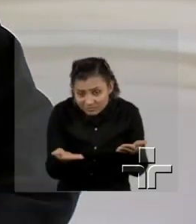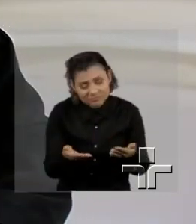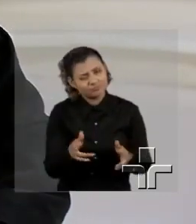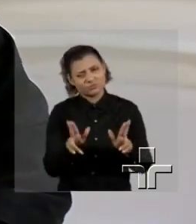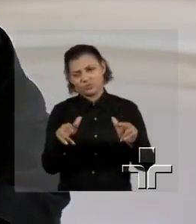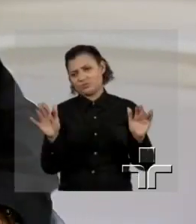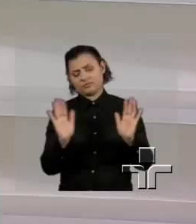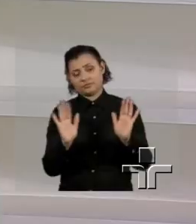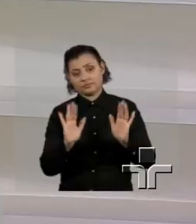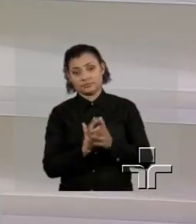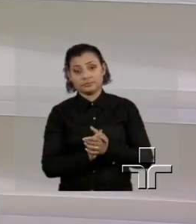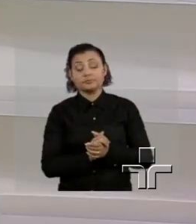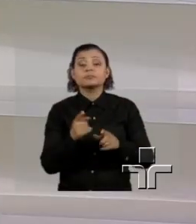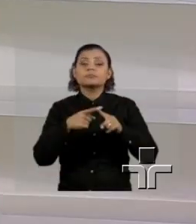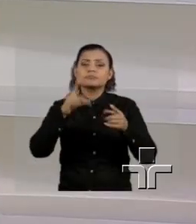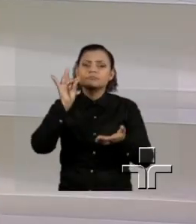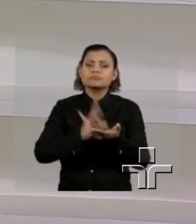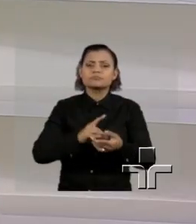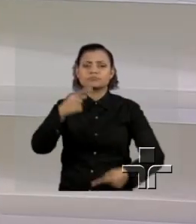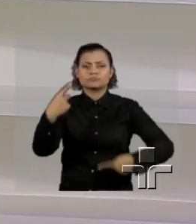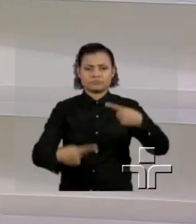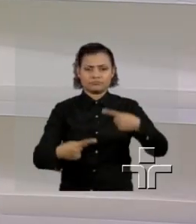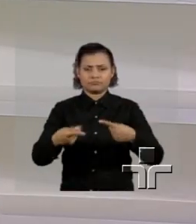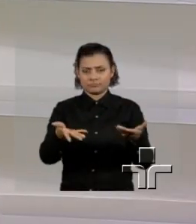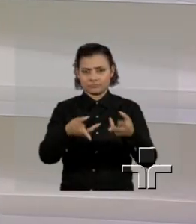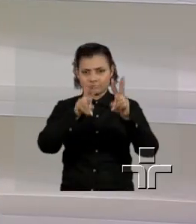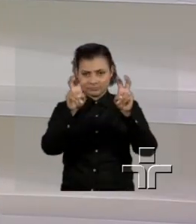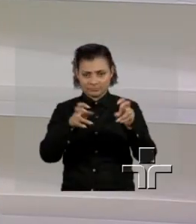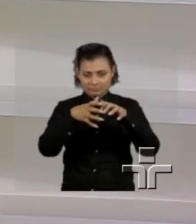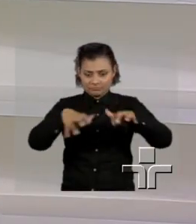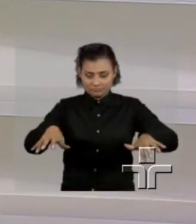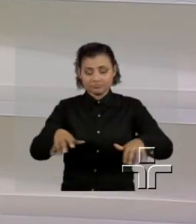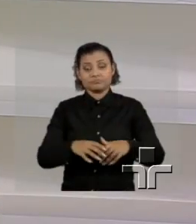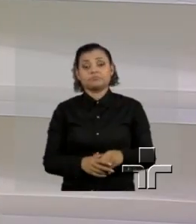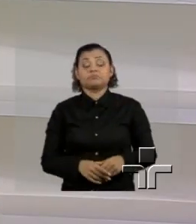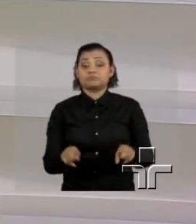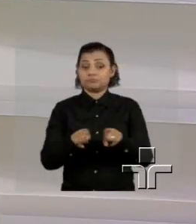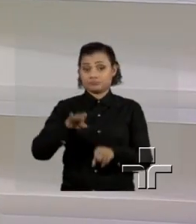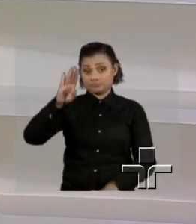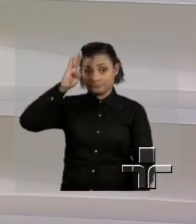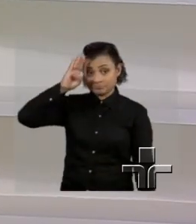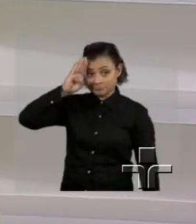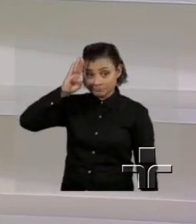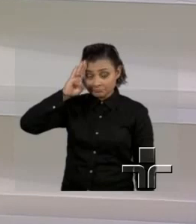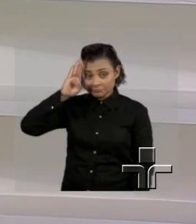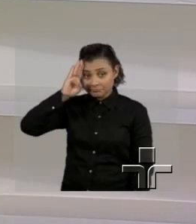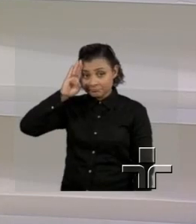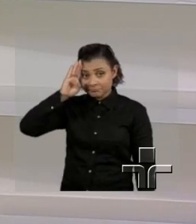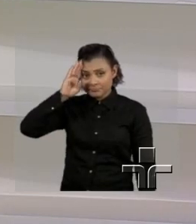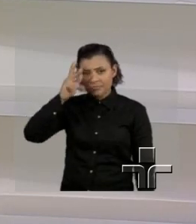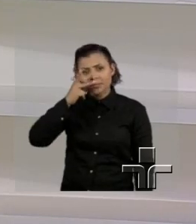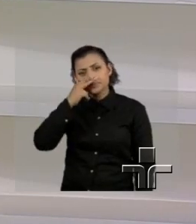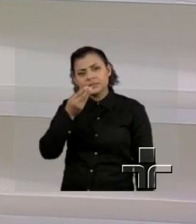ali apareceram, ficaram em evidência um certo tempo ali na época. Mas não tomaram o poder pelas armas. Não. É